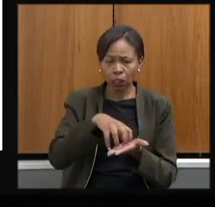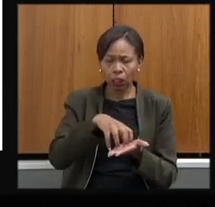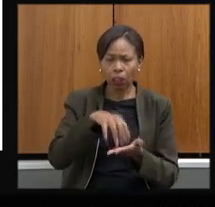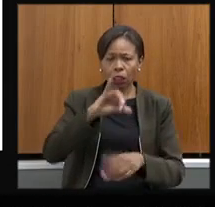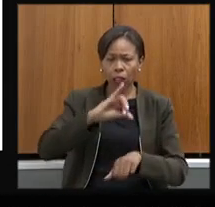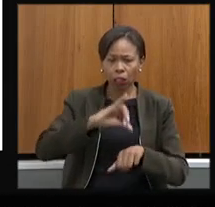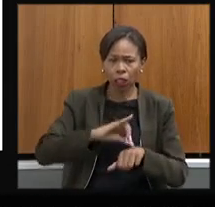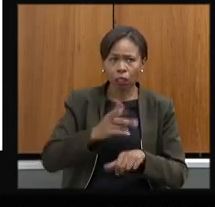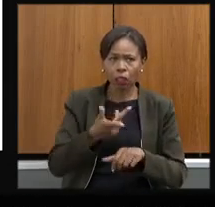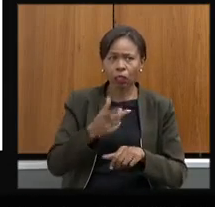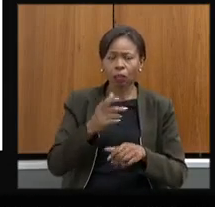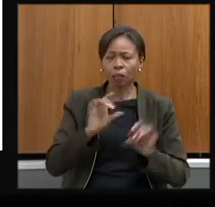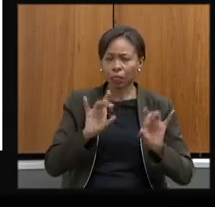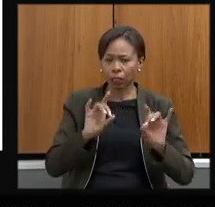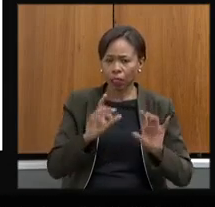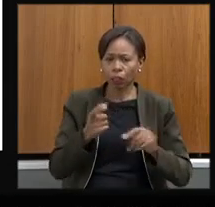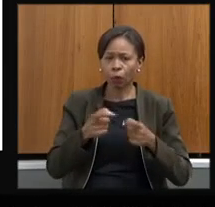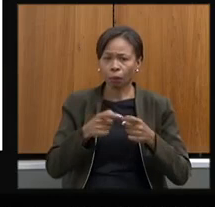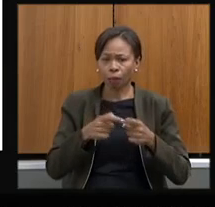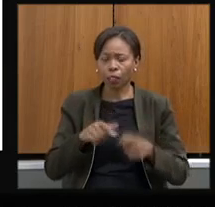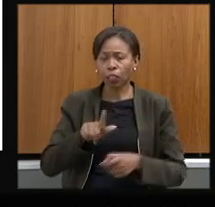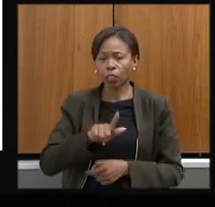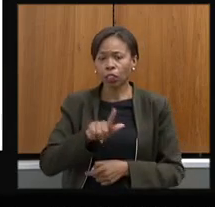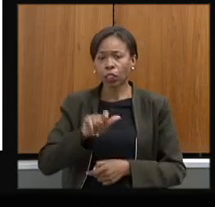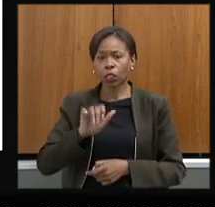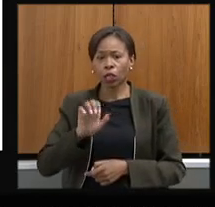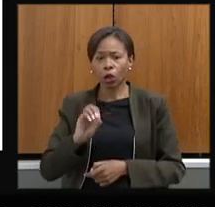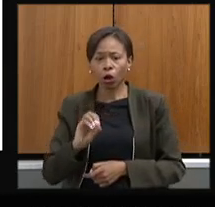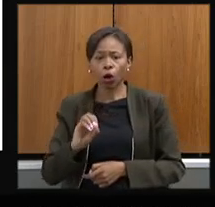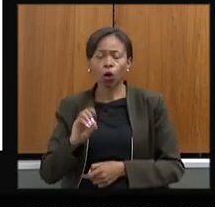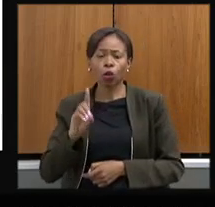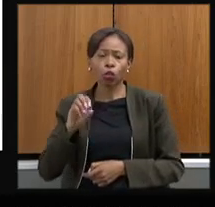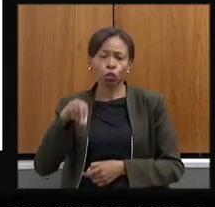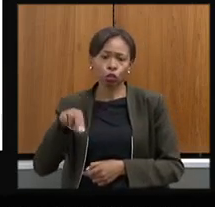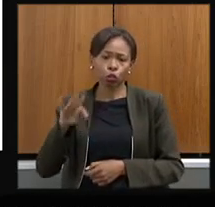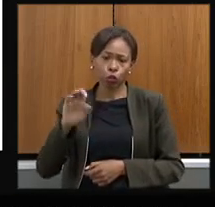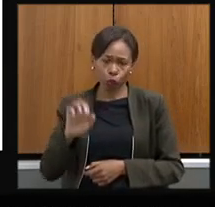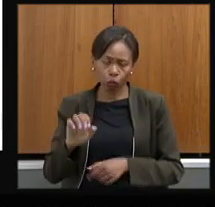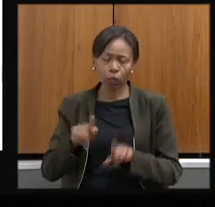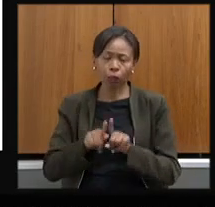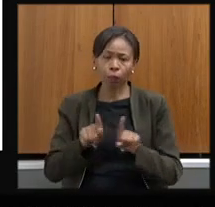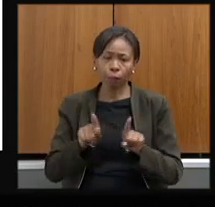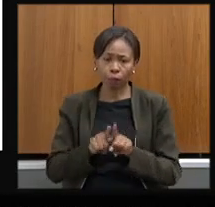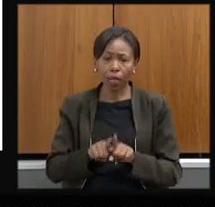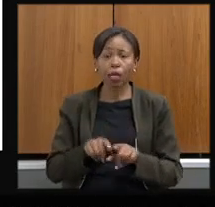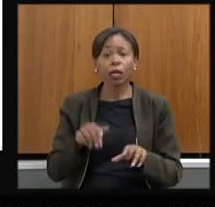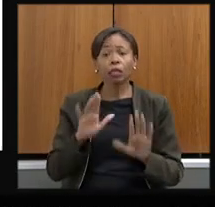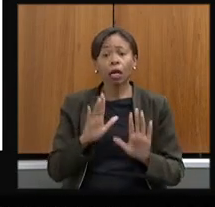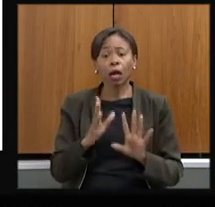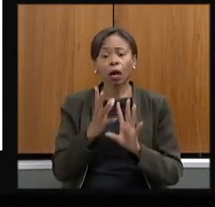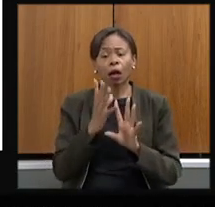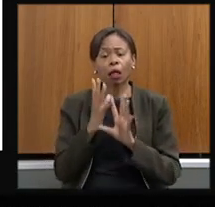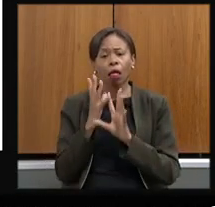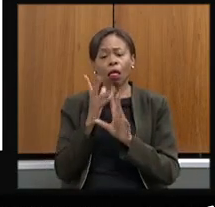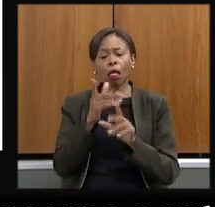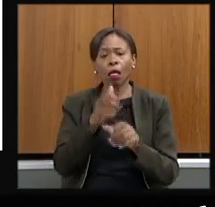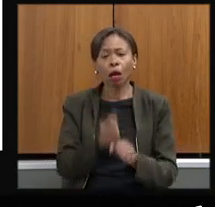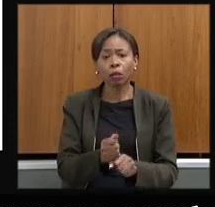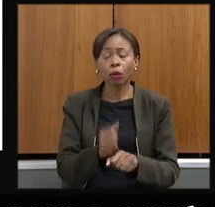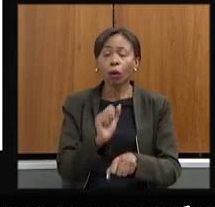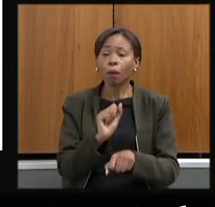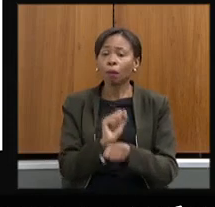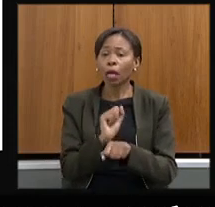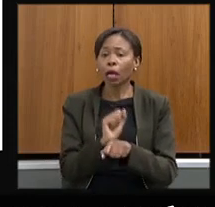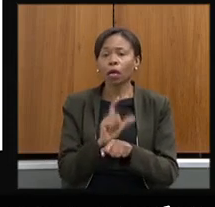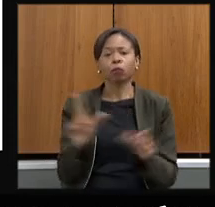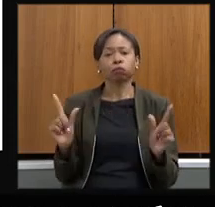e da geodont A Gente Tem trabalhado e conseguido a redução do tempo de espera na marcação de consultas